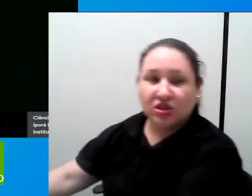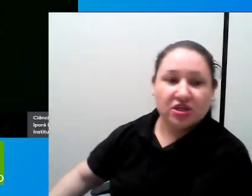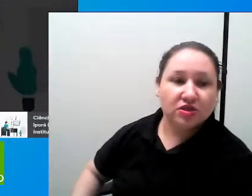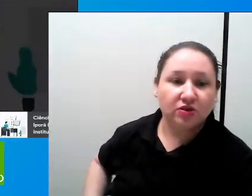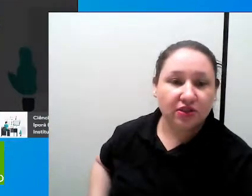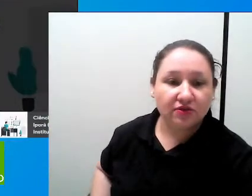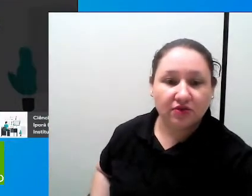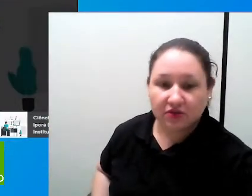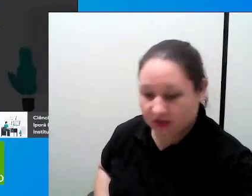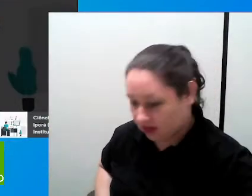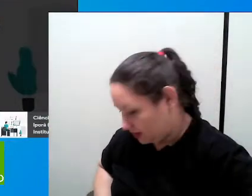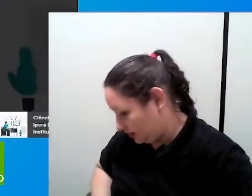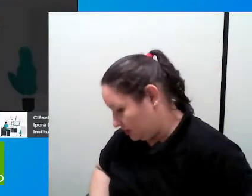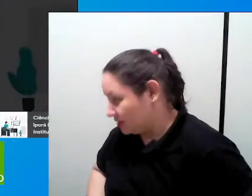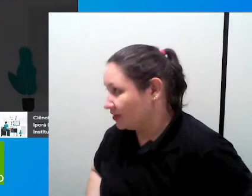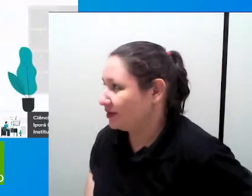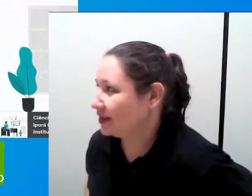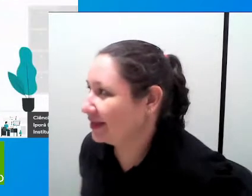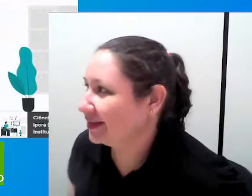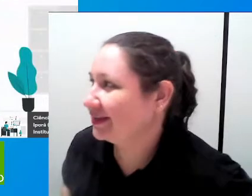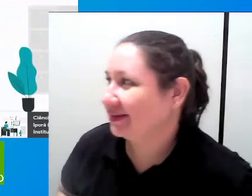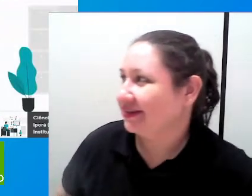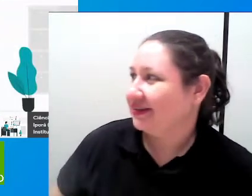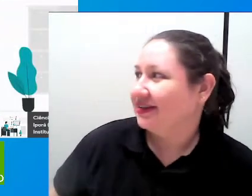vai... Bom, foi.